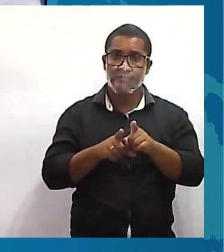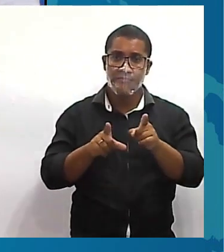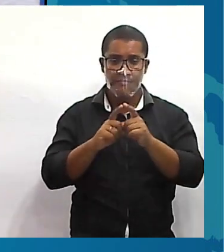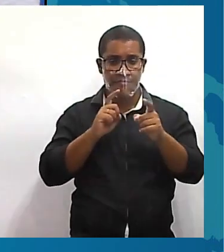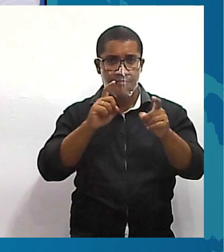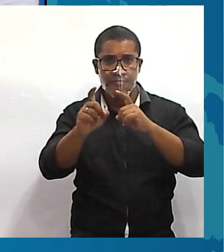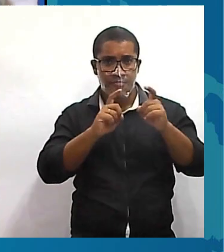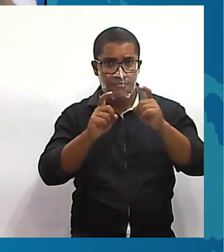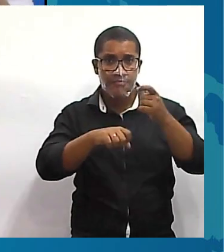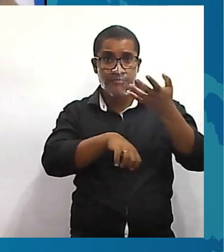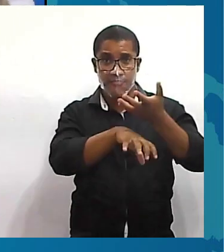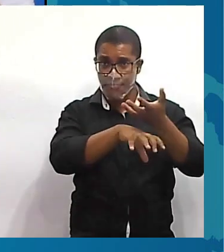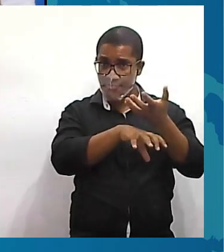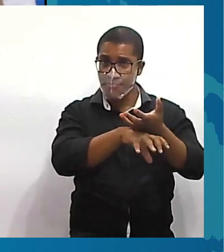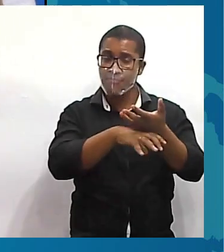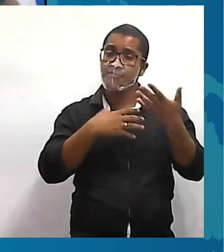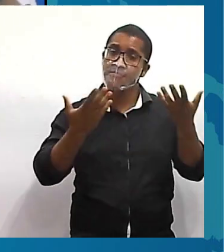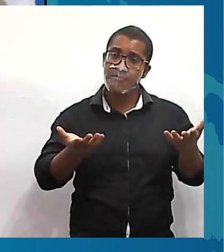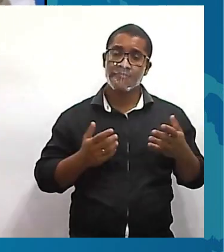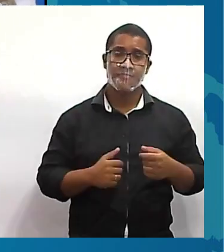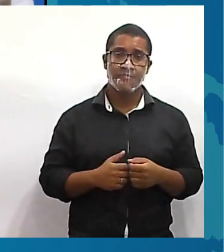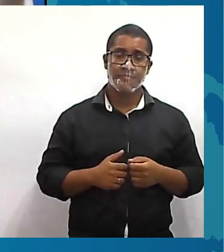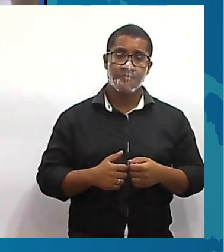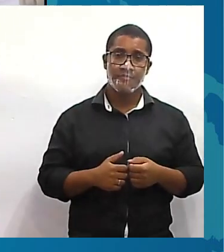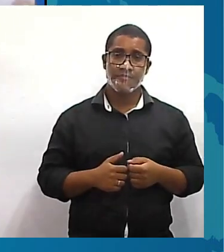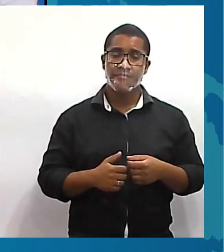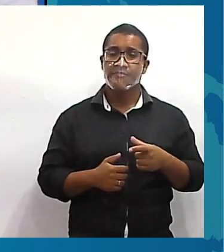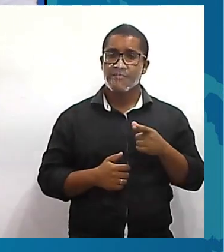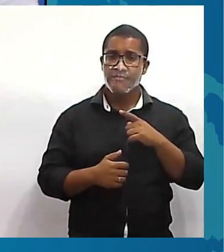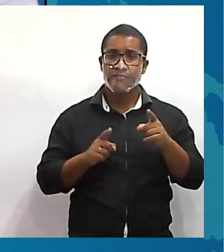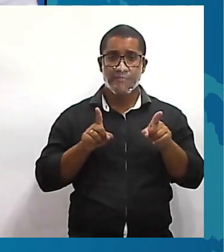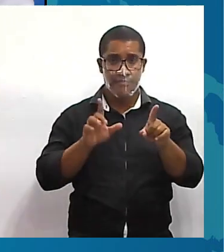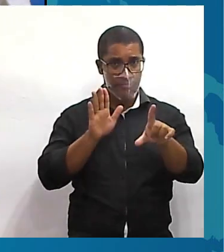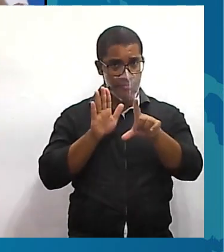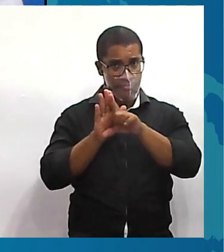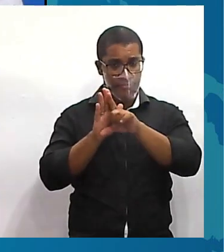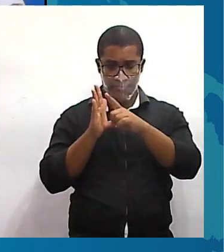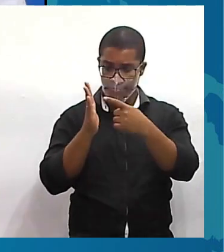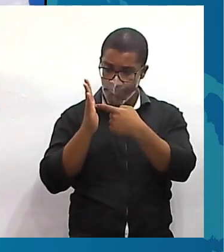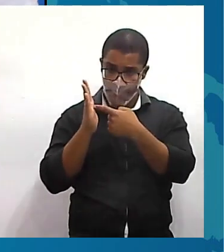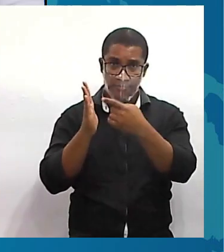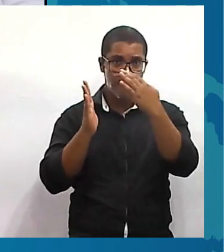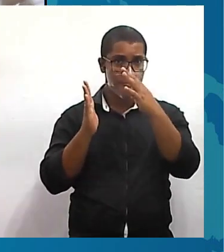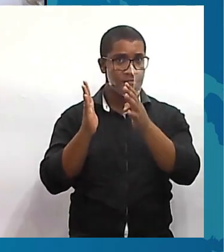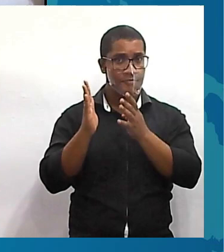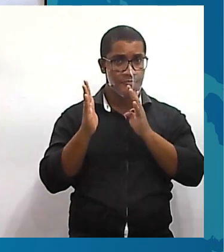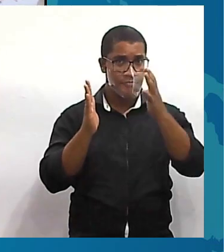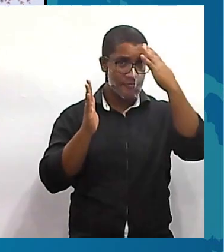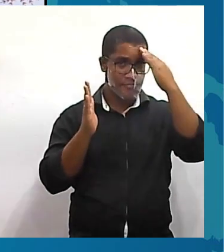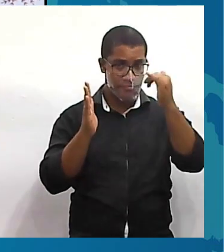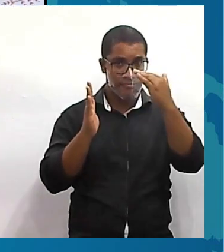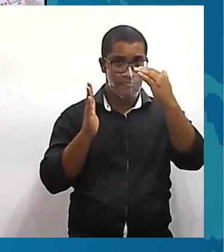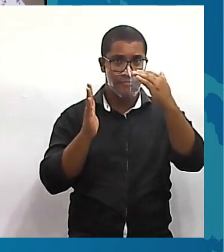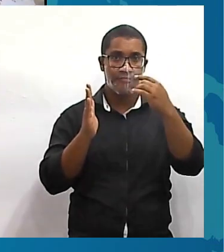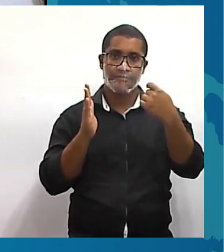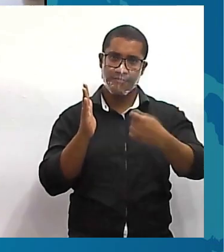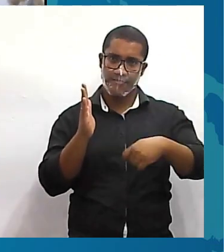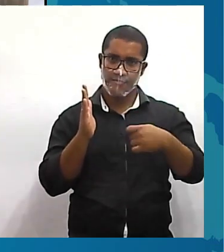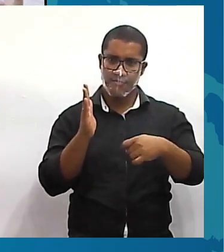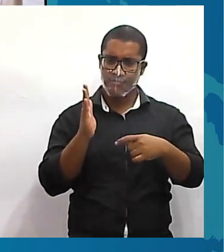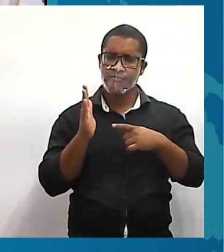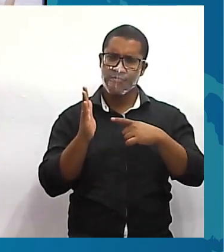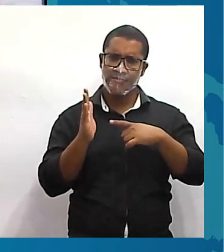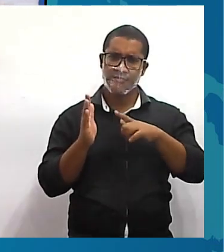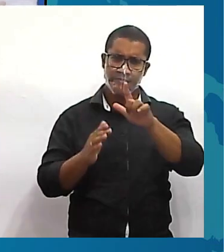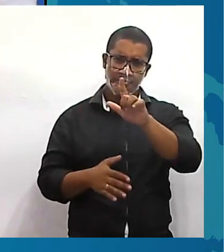discussões na disciplina, é importante a gente também conhecer a legislação. Então, a gente tem, na nossa LDB, apesar de